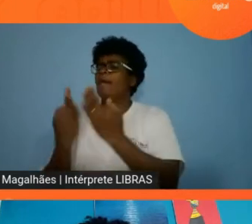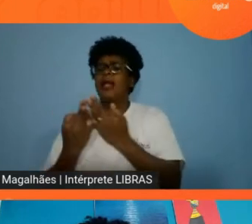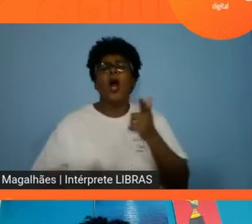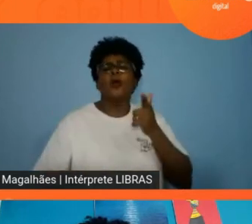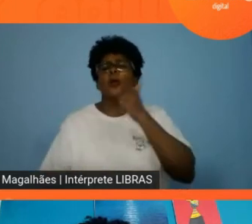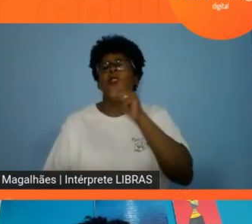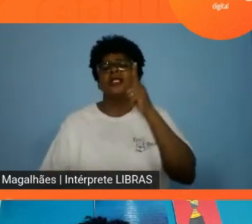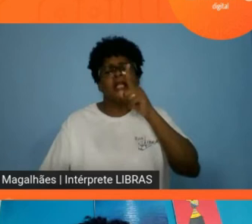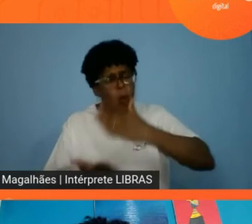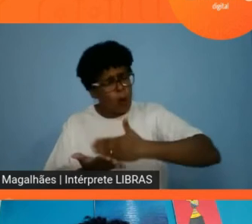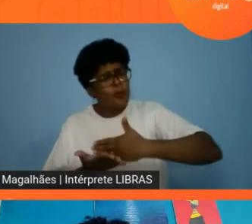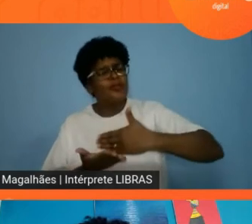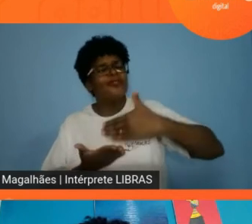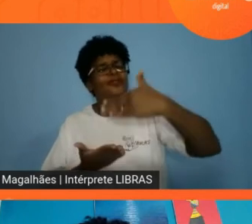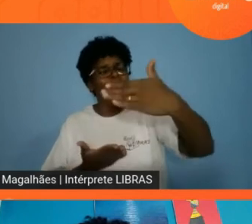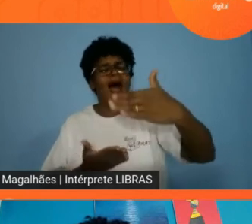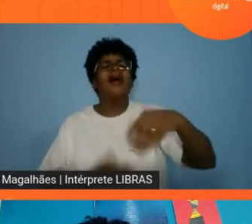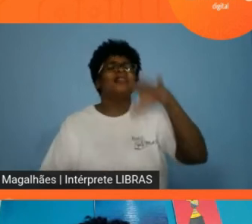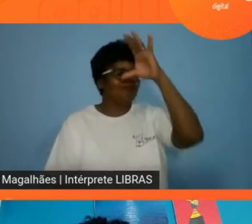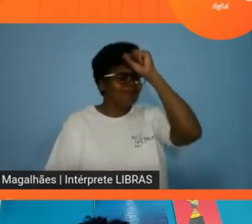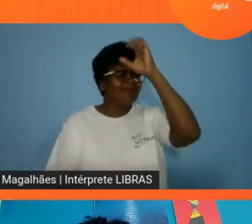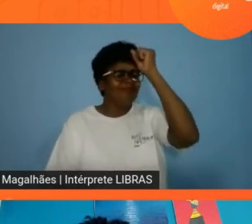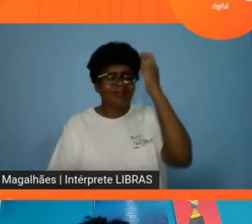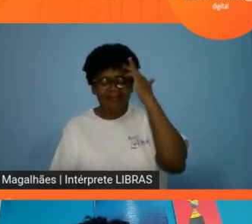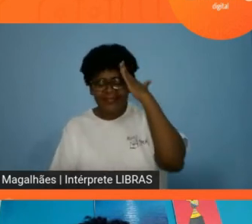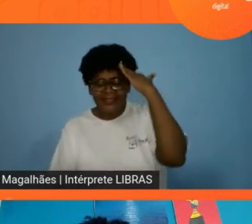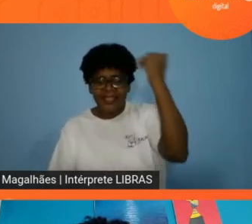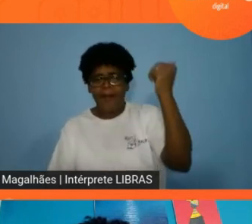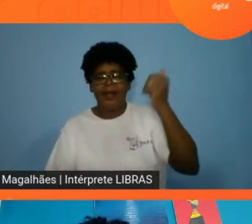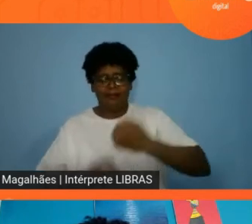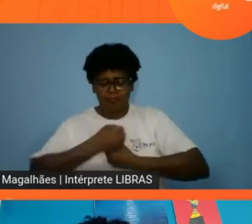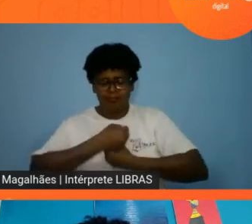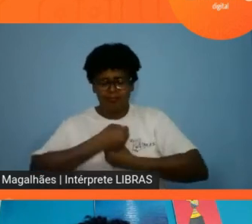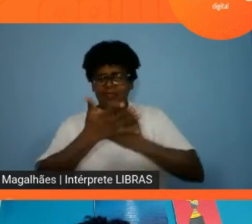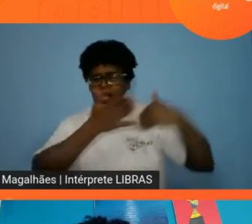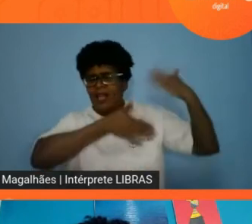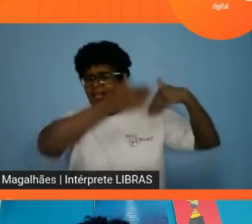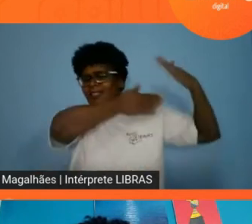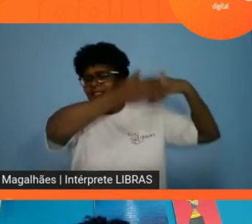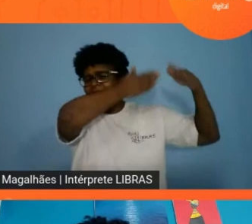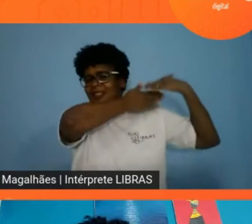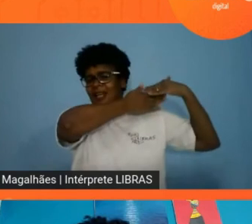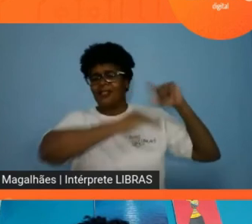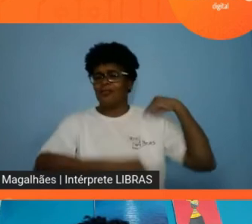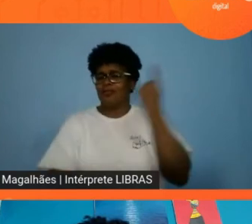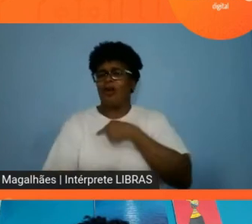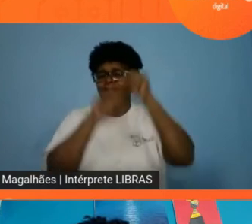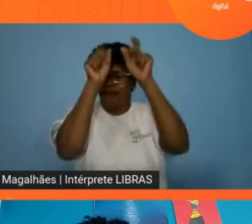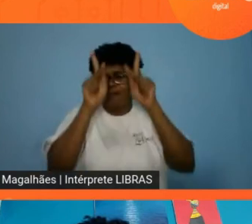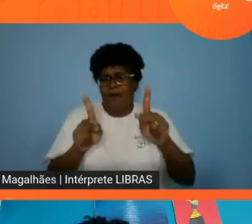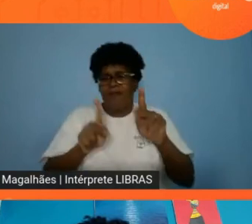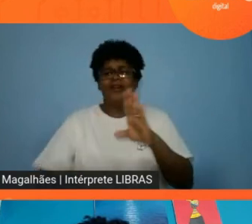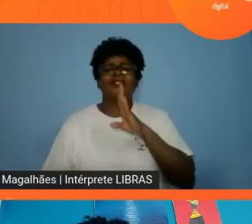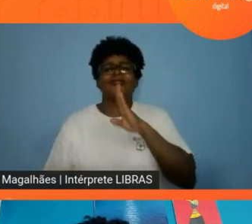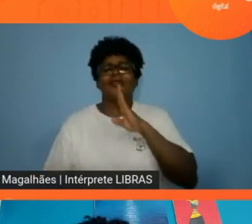continuar trazendo esse saber ancestral, né? Porque a poesia é um saber ancestral de um conhecimento